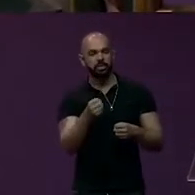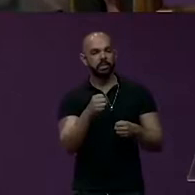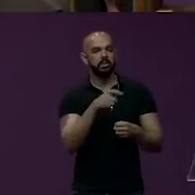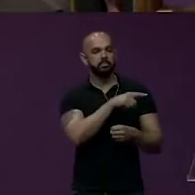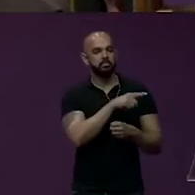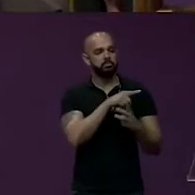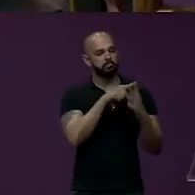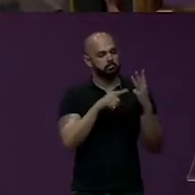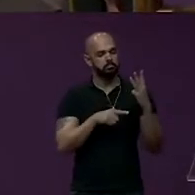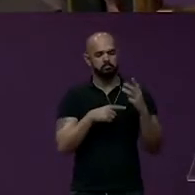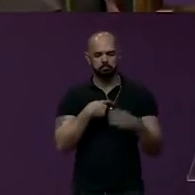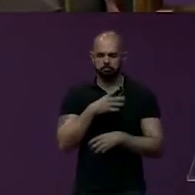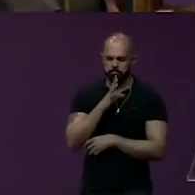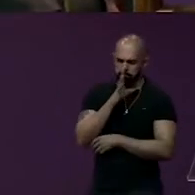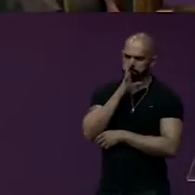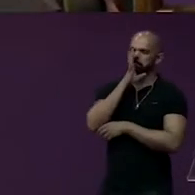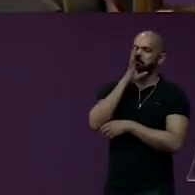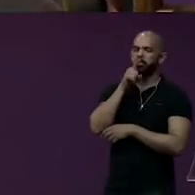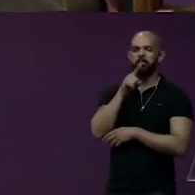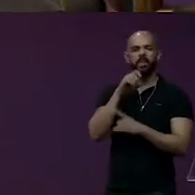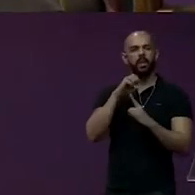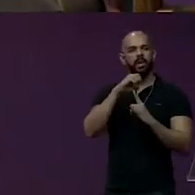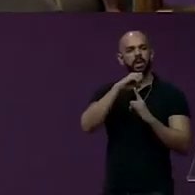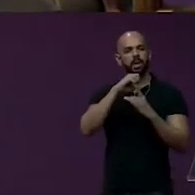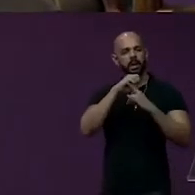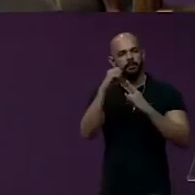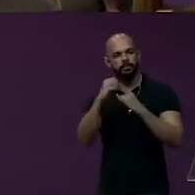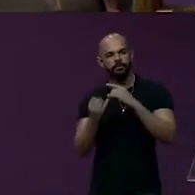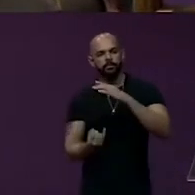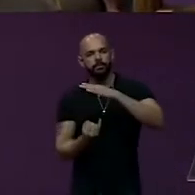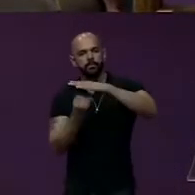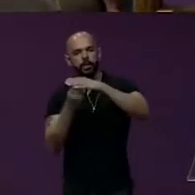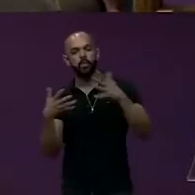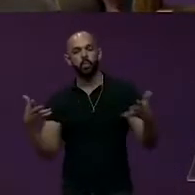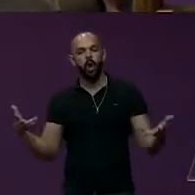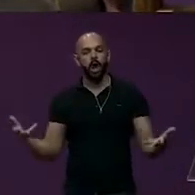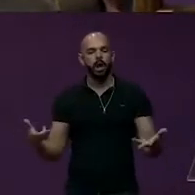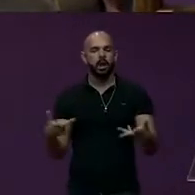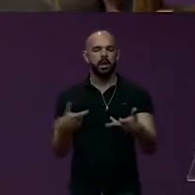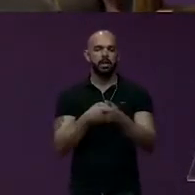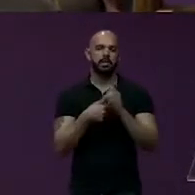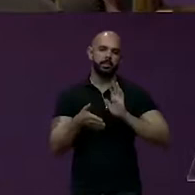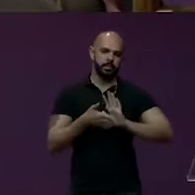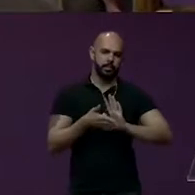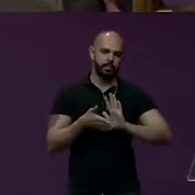muito bem impressionados com a instituição e principalmente com a qualidade da